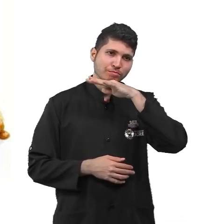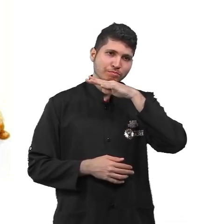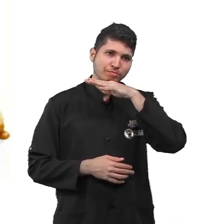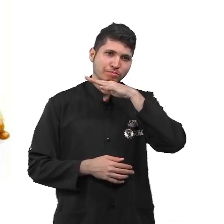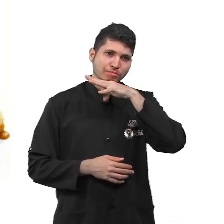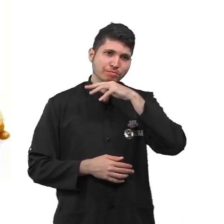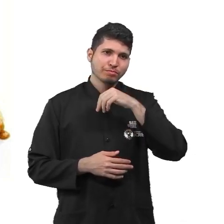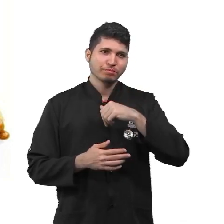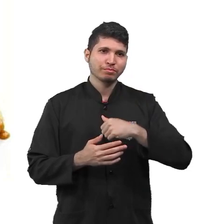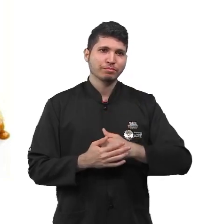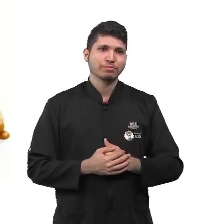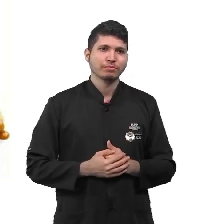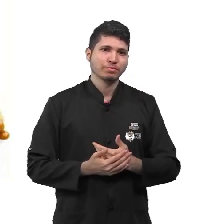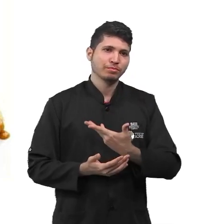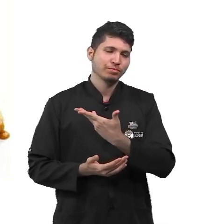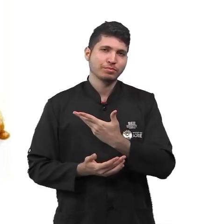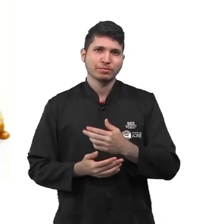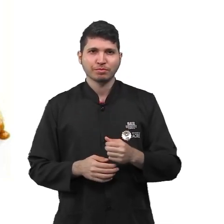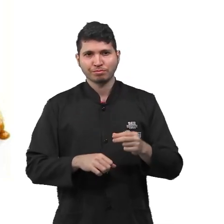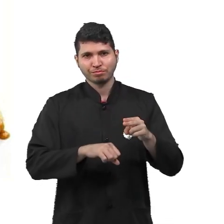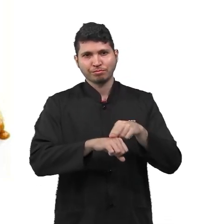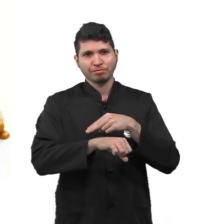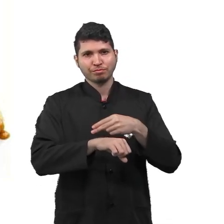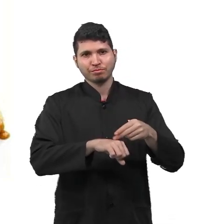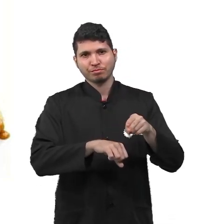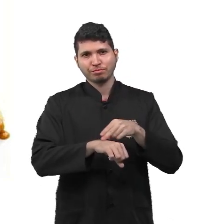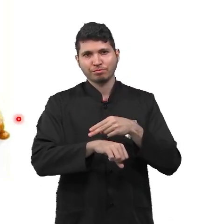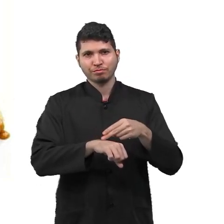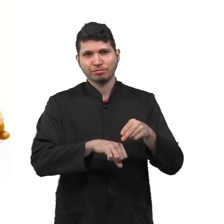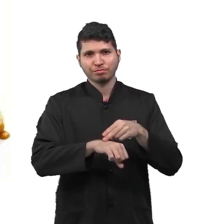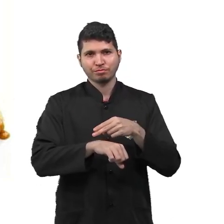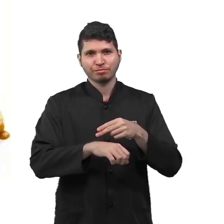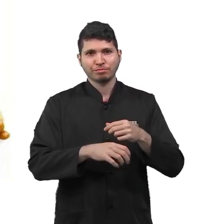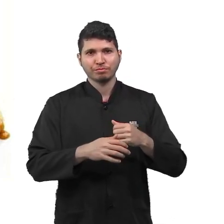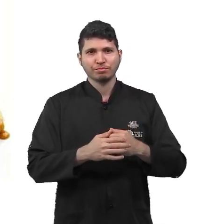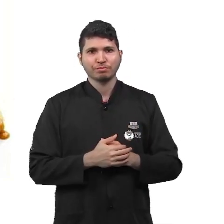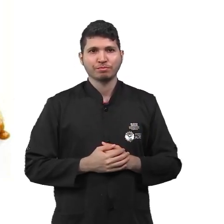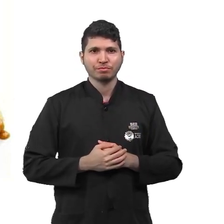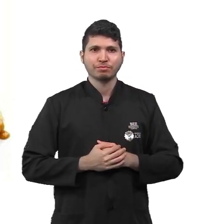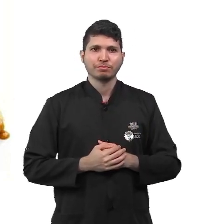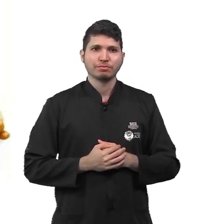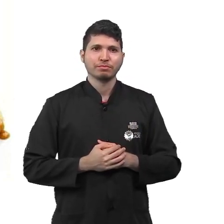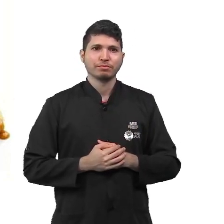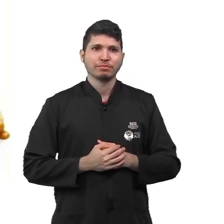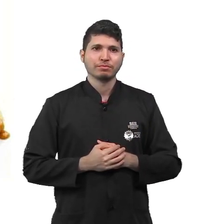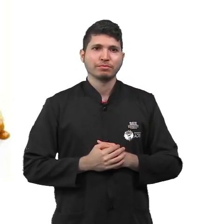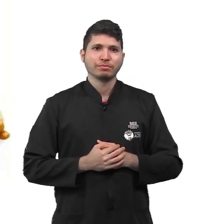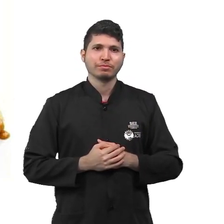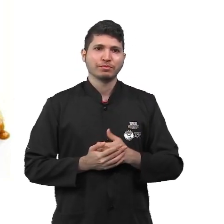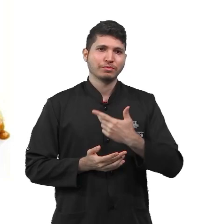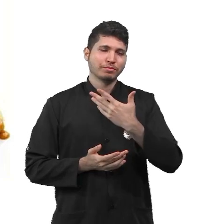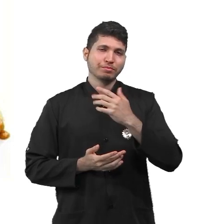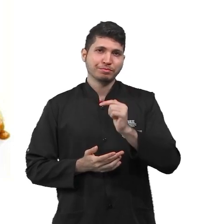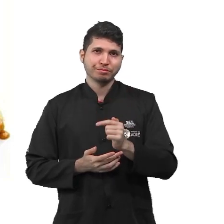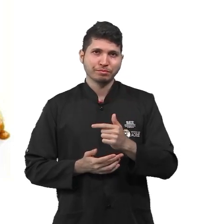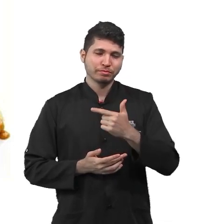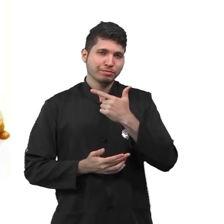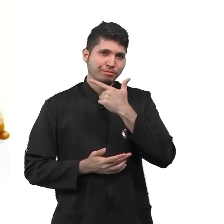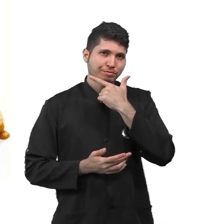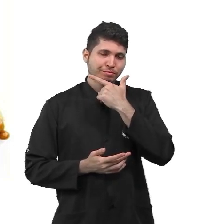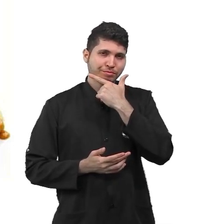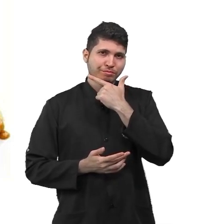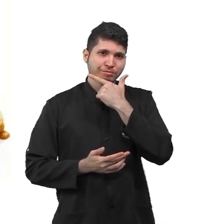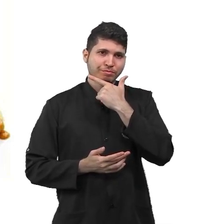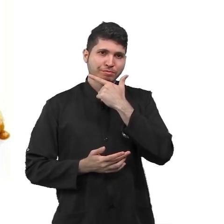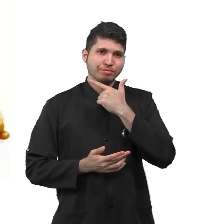por imersão, né, os queijos amarelos e a gordura hidrogenada, gente, que é a gordura mais gostosa de todas, que que é ali a